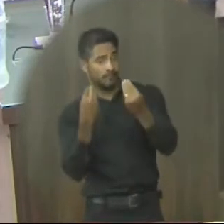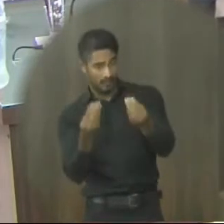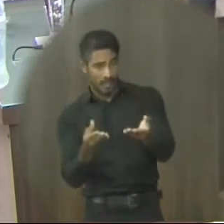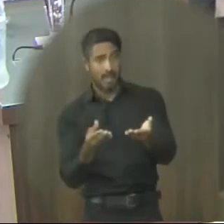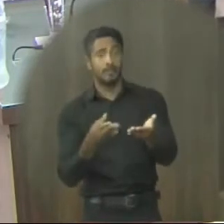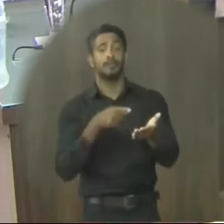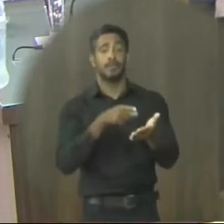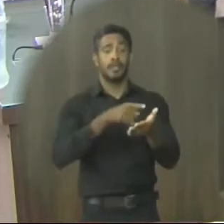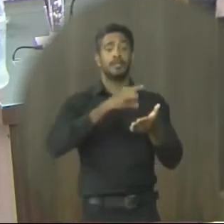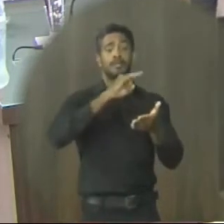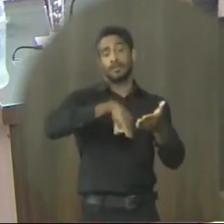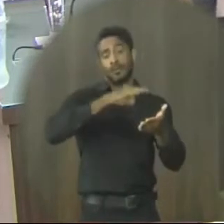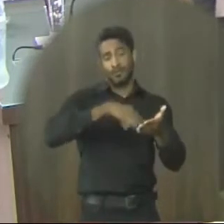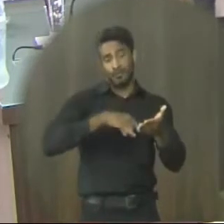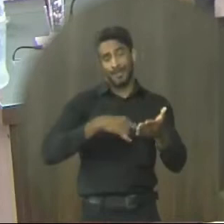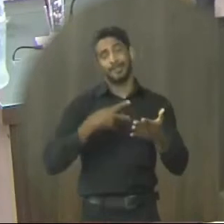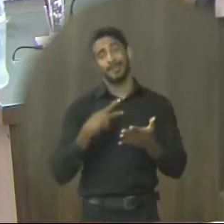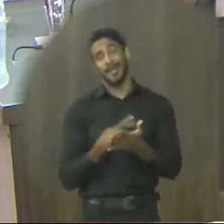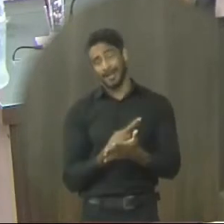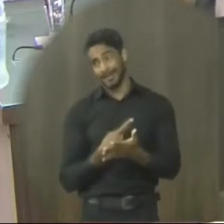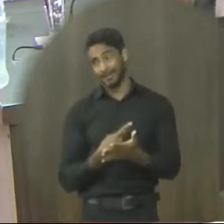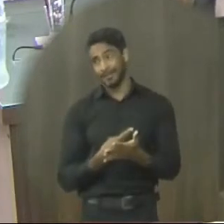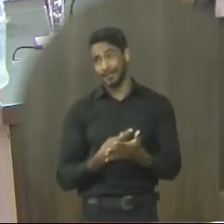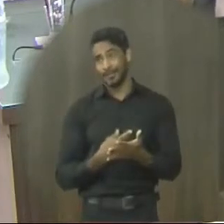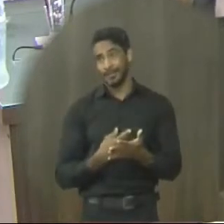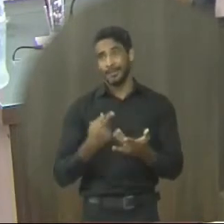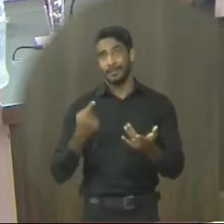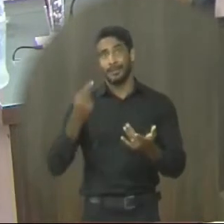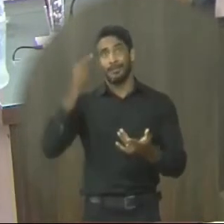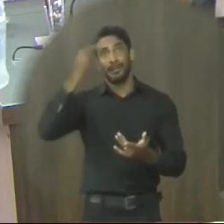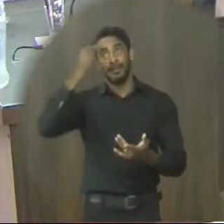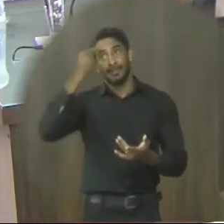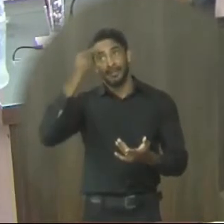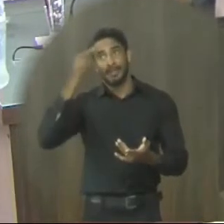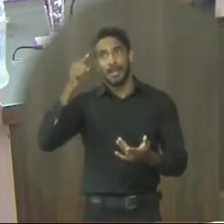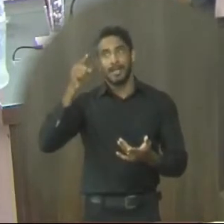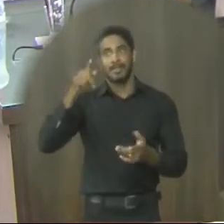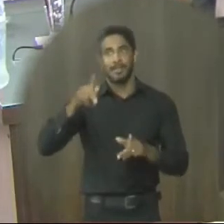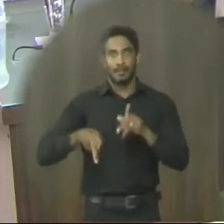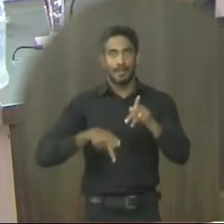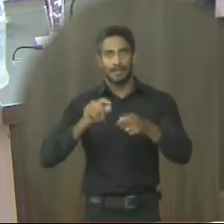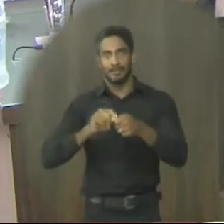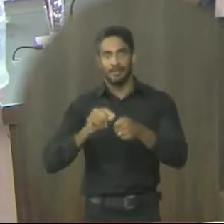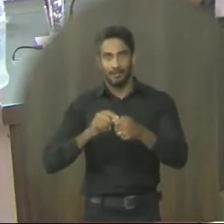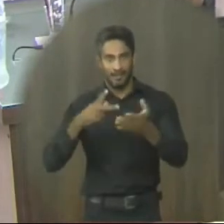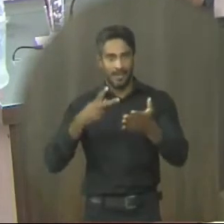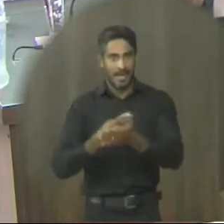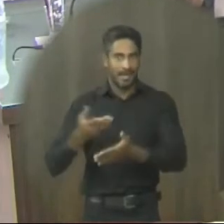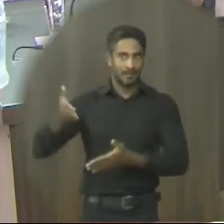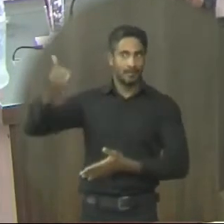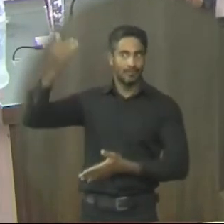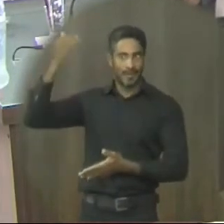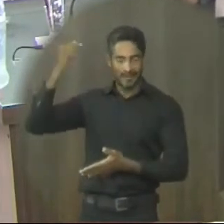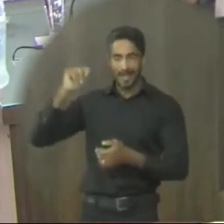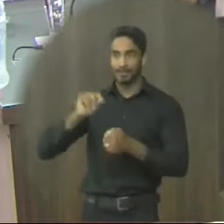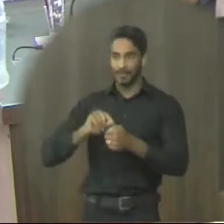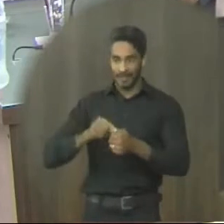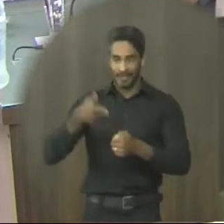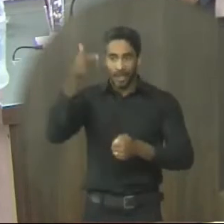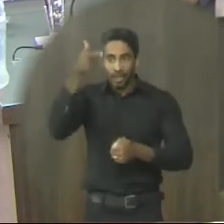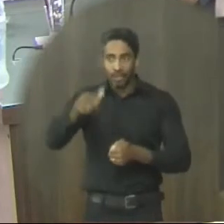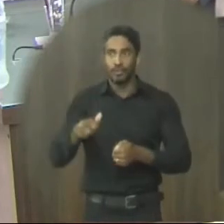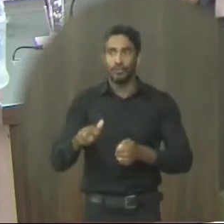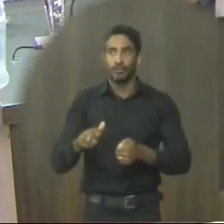irregular. Então, isso aí às vezes desperta na população que se foi feito errado no passado, pode ser feito errado